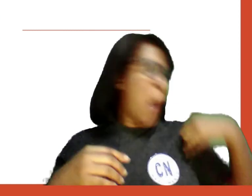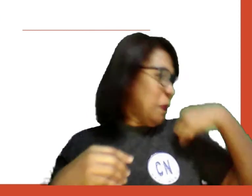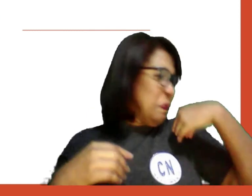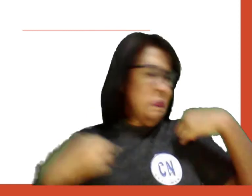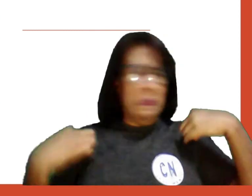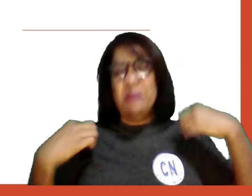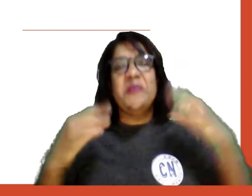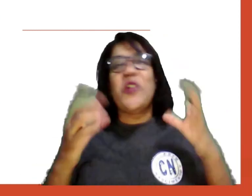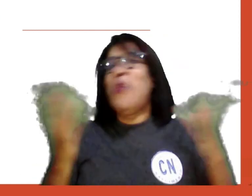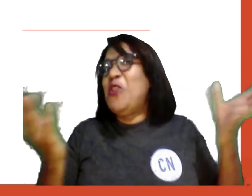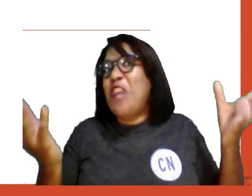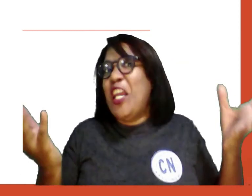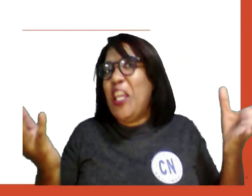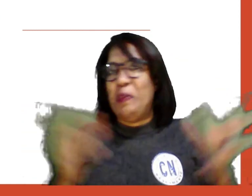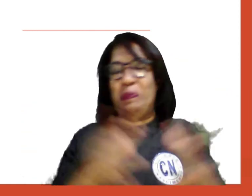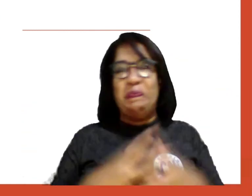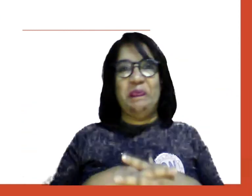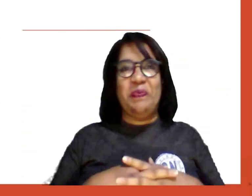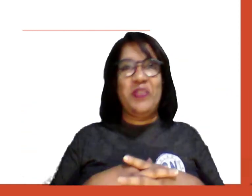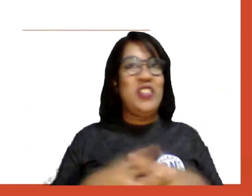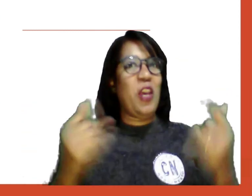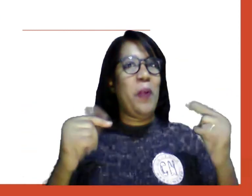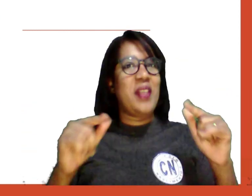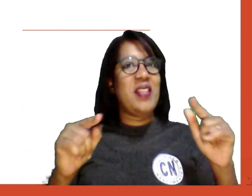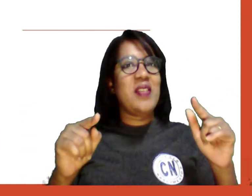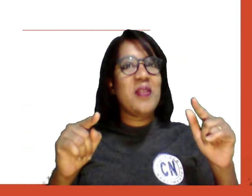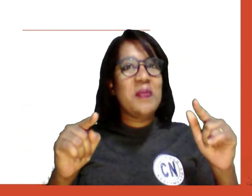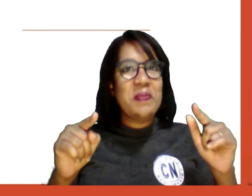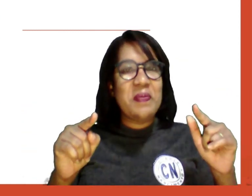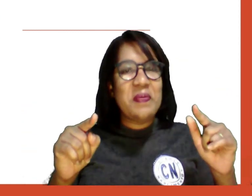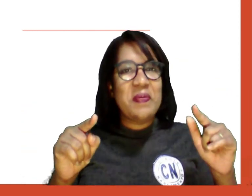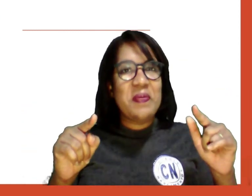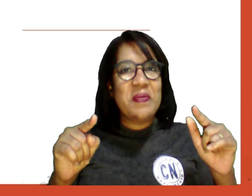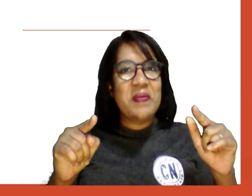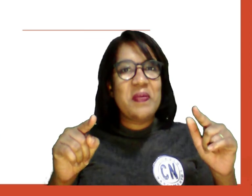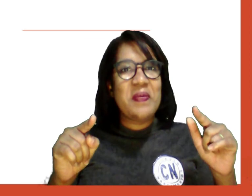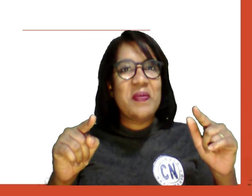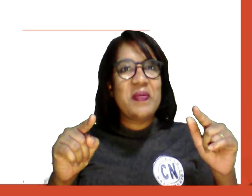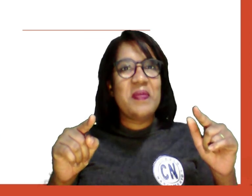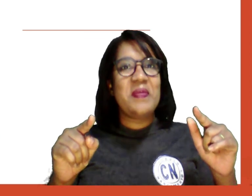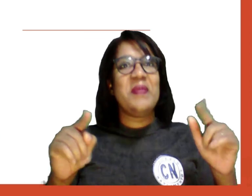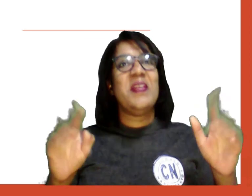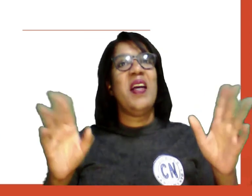Para tirar o cheirinho, o que que eu preciso?